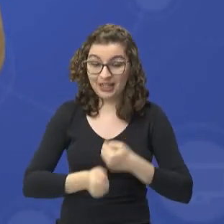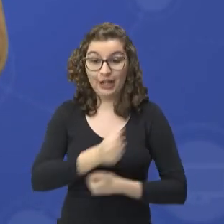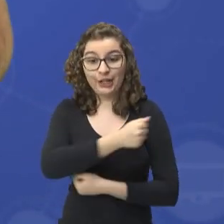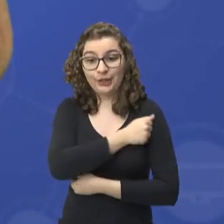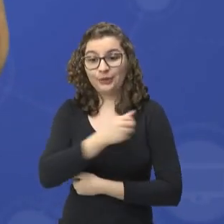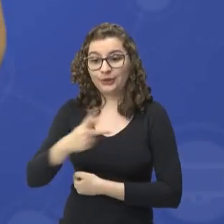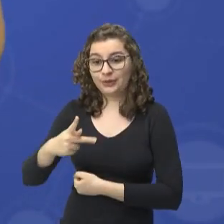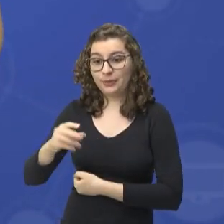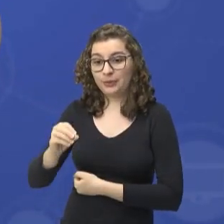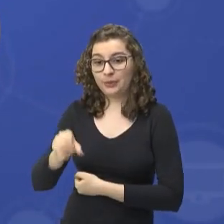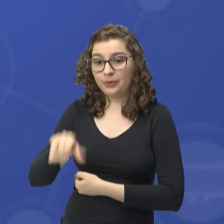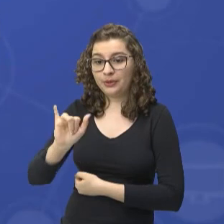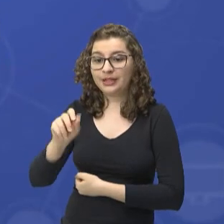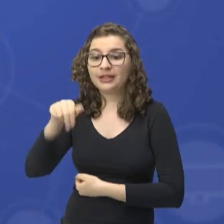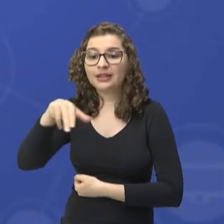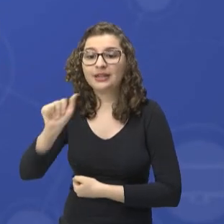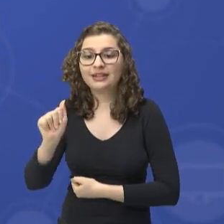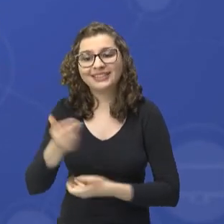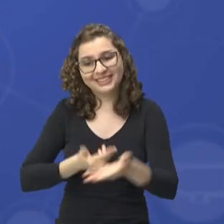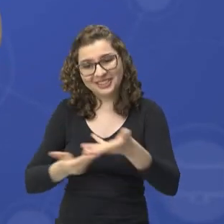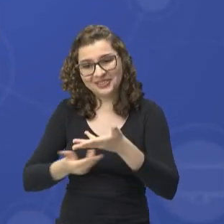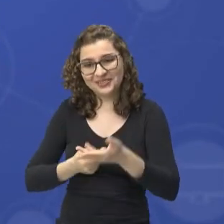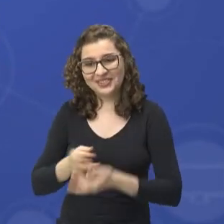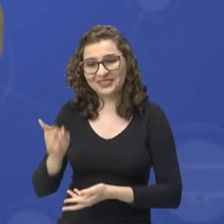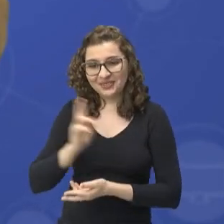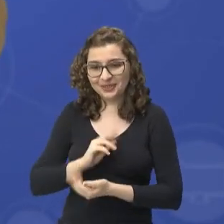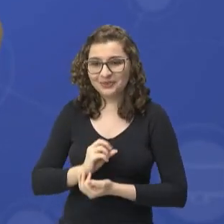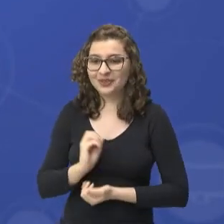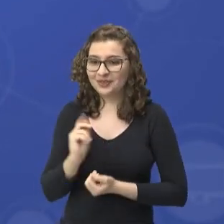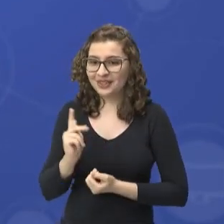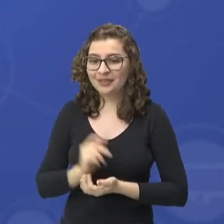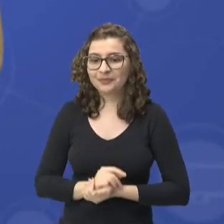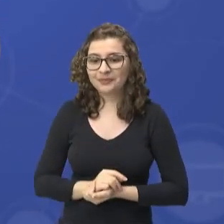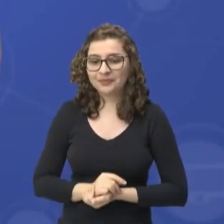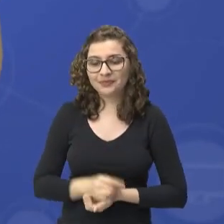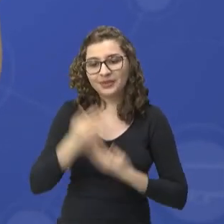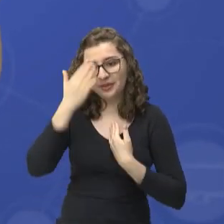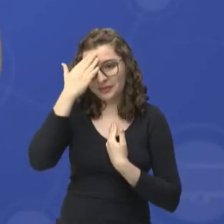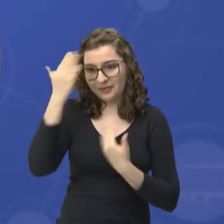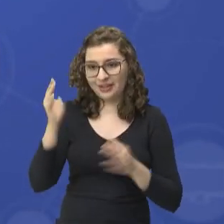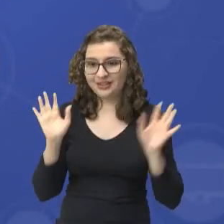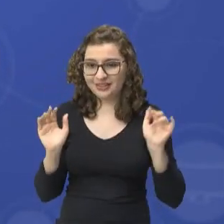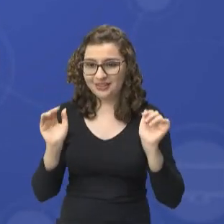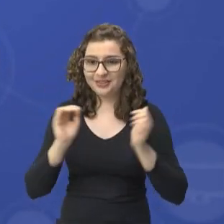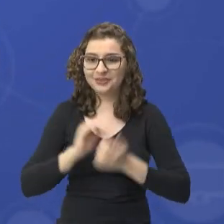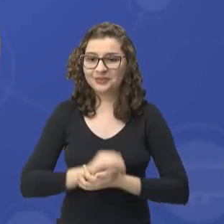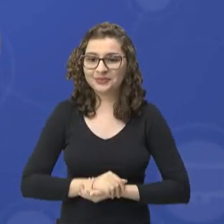que participou aí nas suas respostas, e até uma próxima aula.